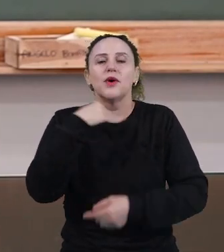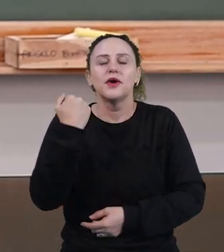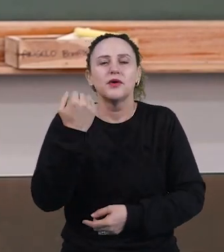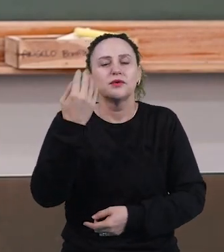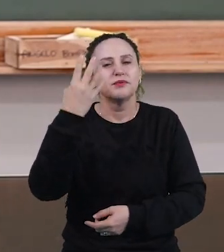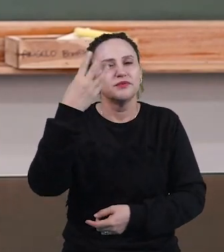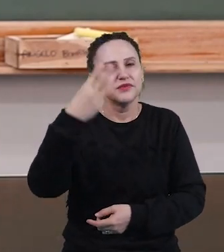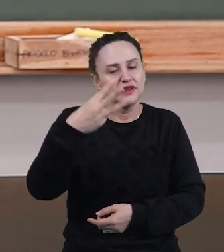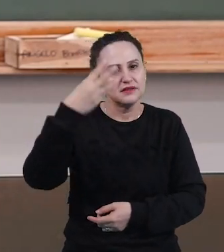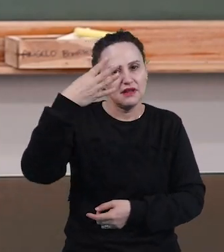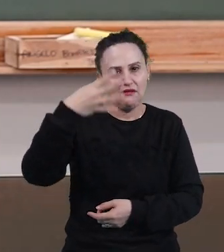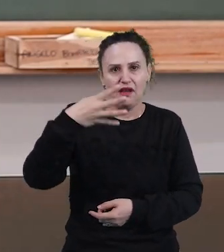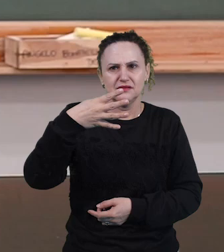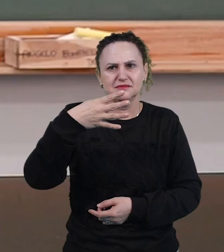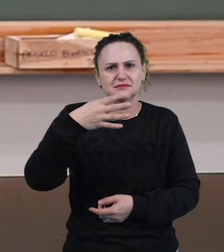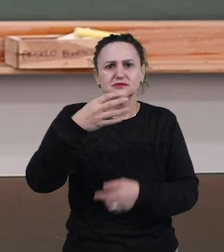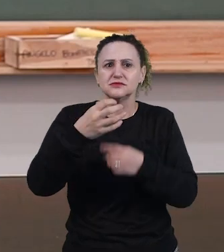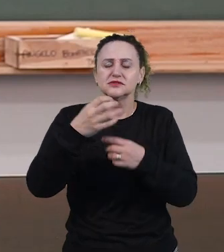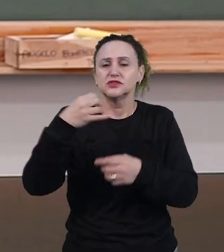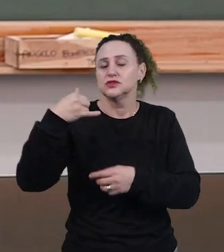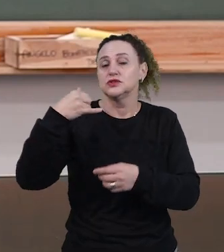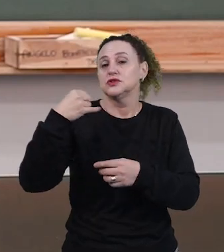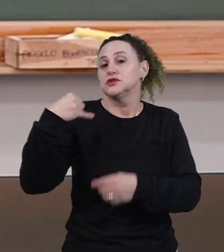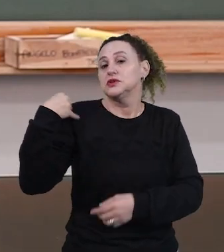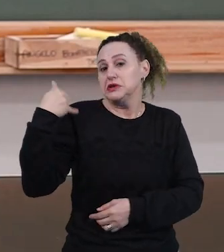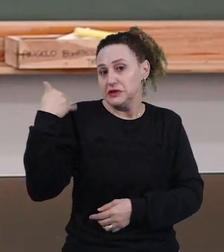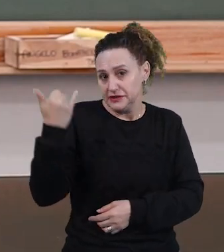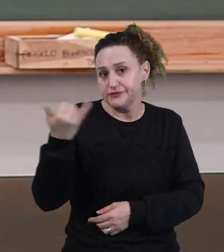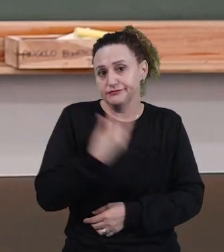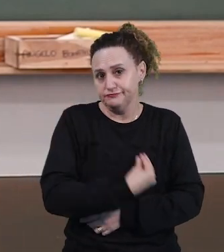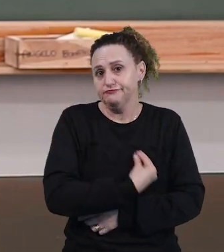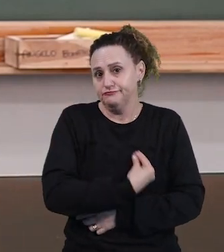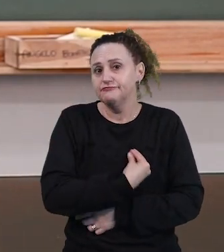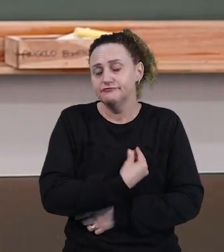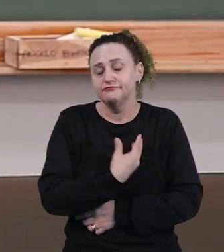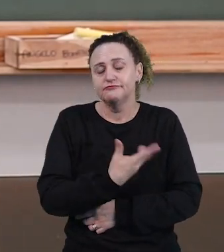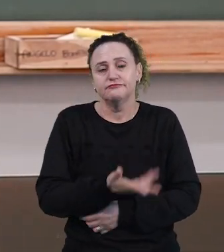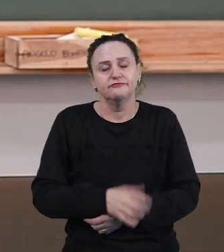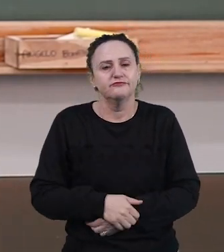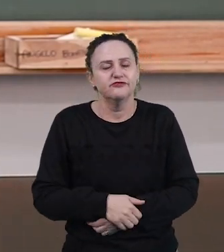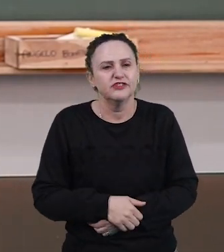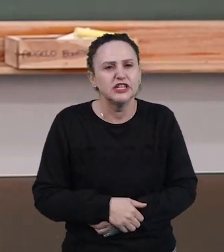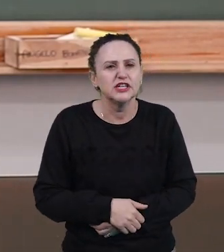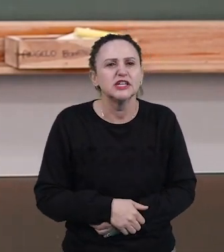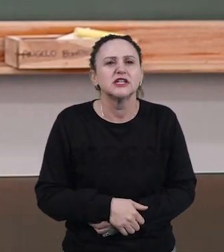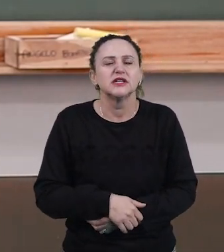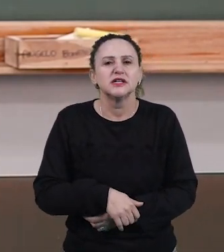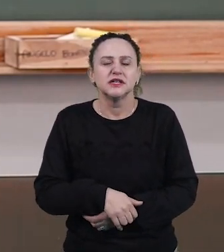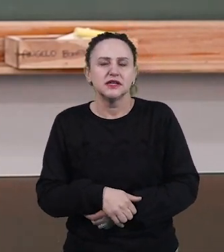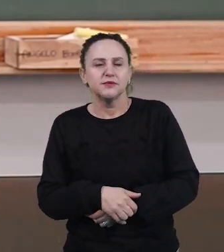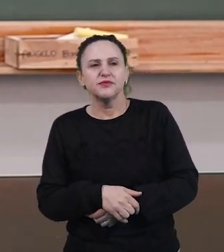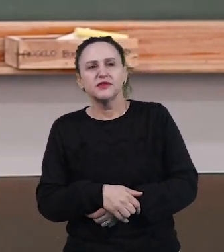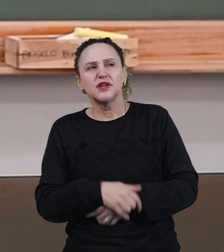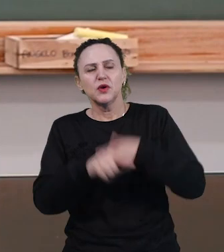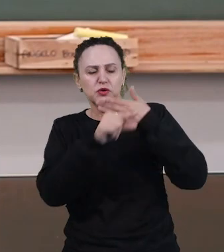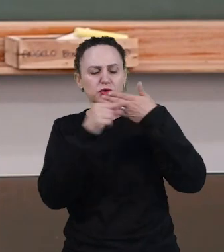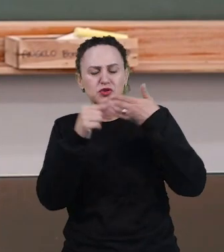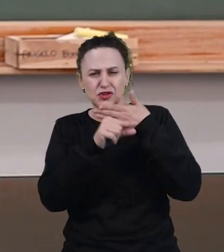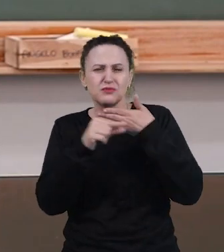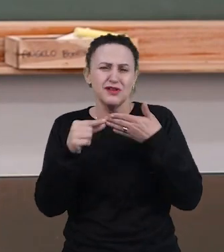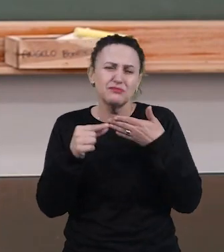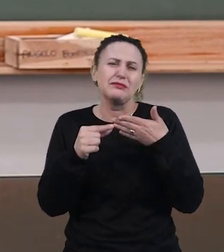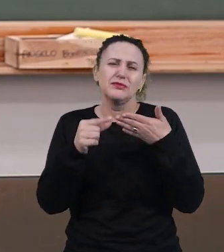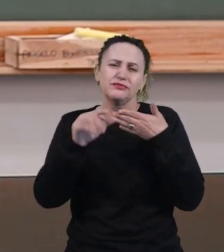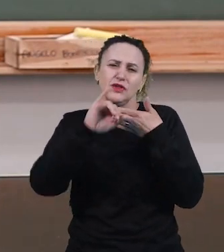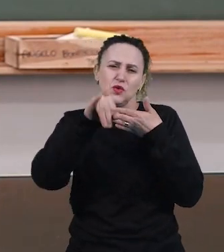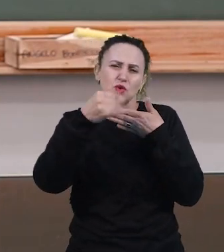também, né? Com muitos estudos. Ele foi uma pessoa que produziu muito, muito, muito mesmo, né? Ao longo da sua trajetória.